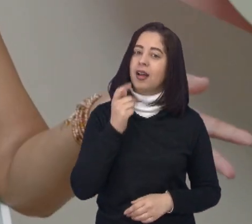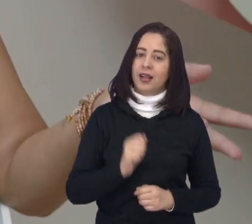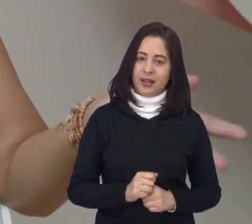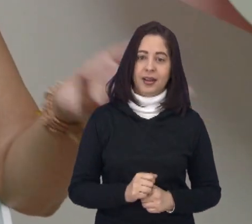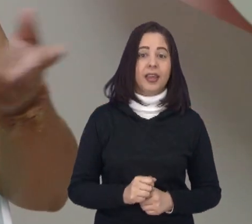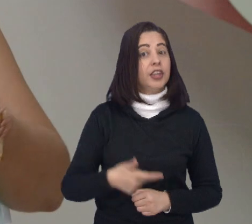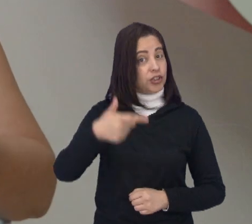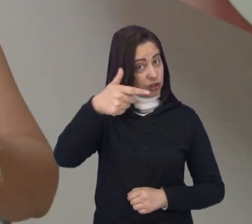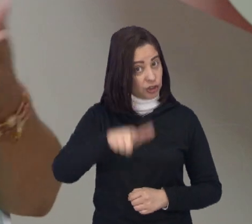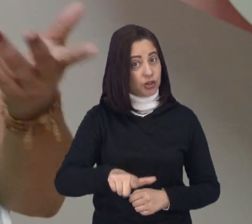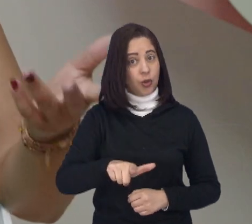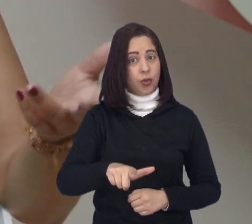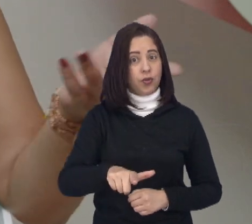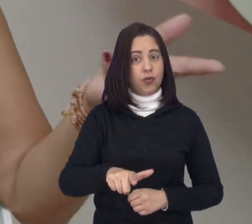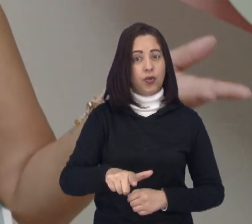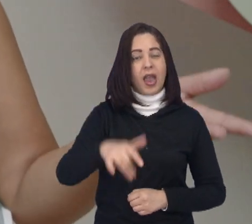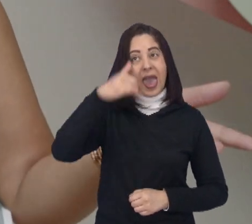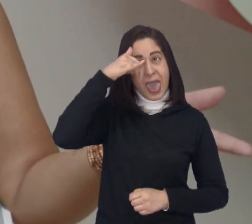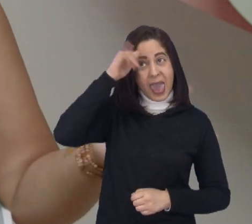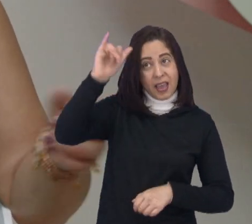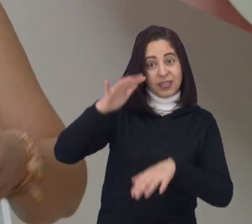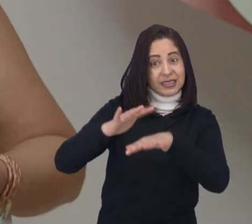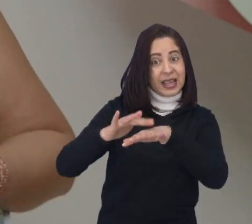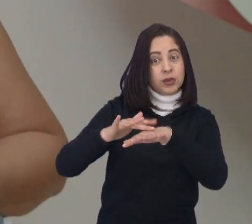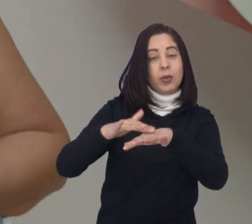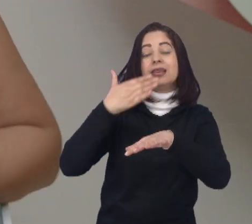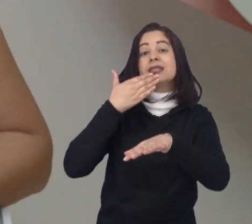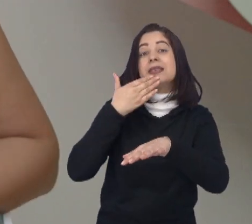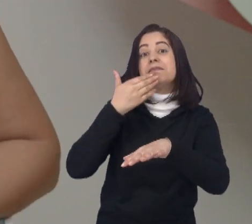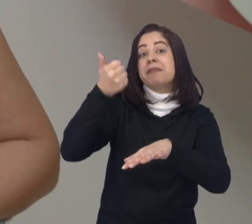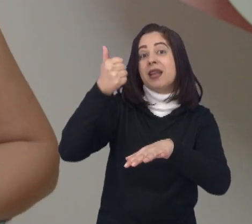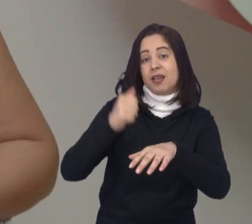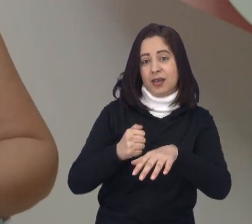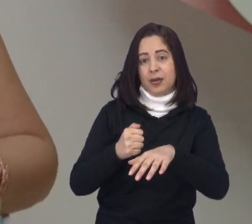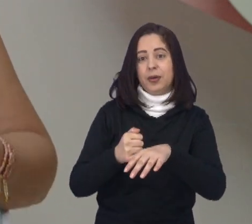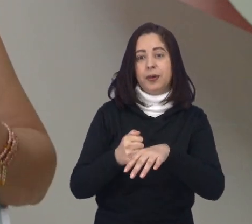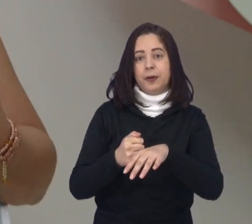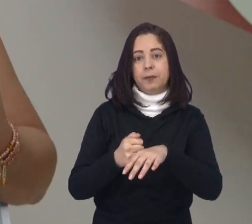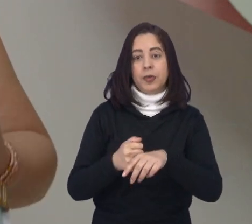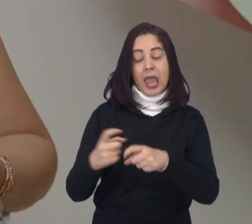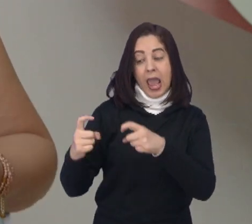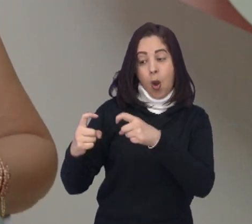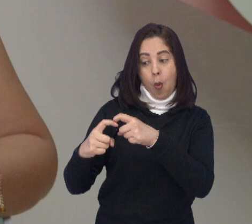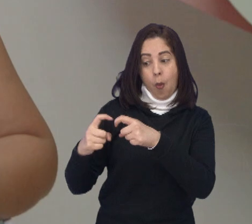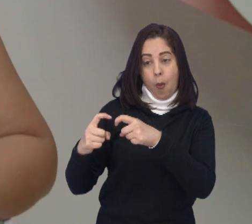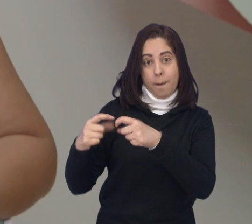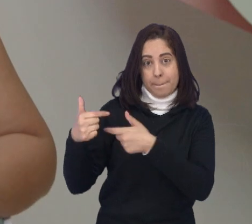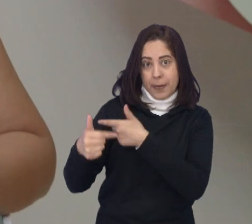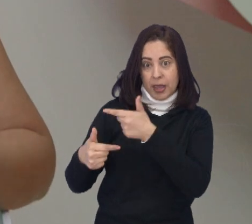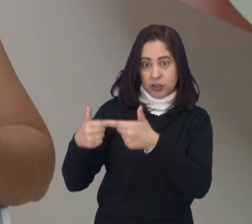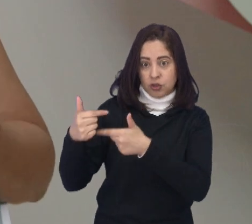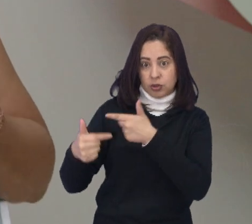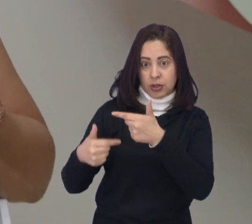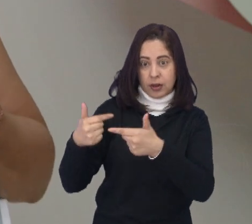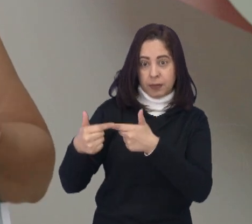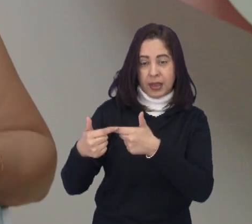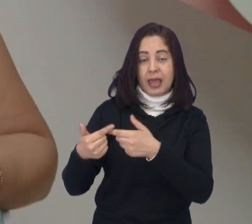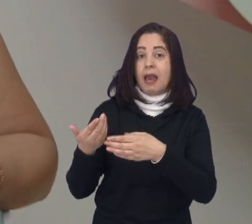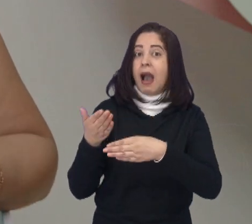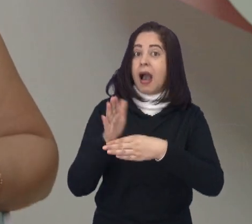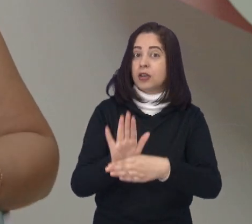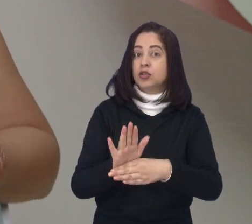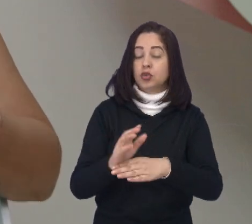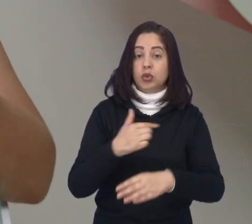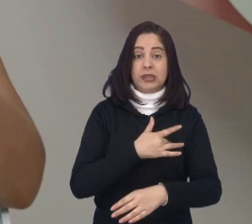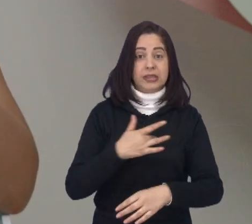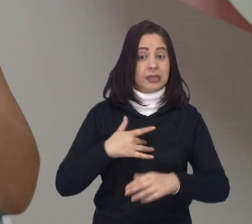e eu repito, prevenir é melhor do que tratar. E o acompanhamento dos funcionários por um médico do trabalho previne doenças